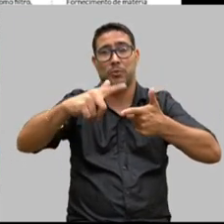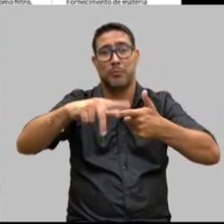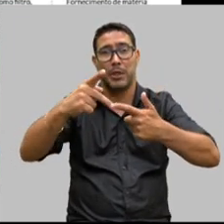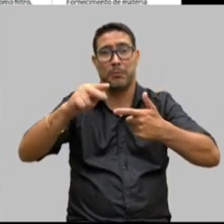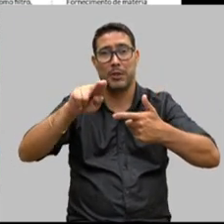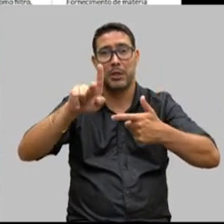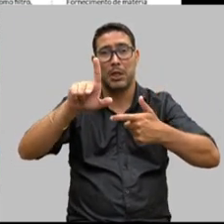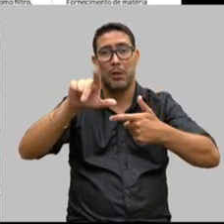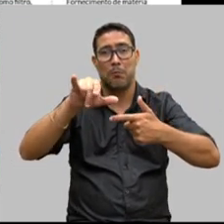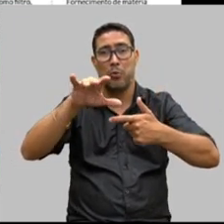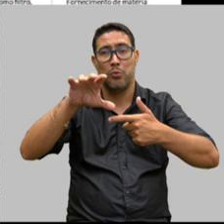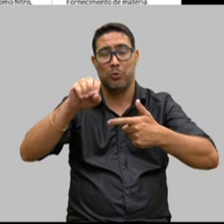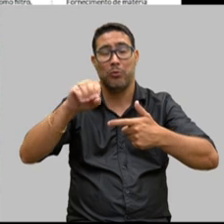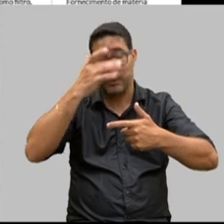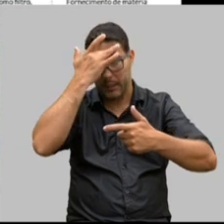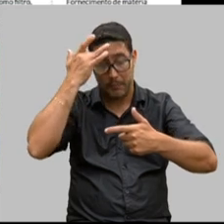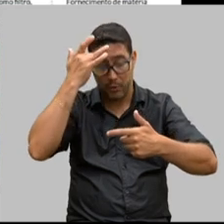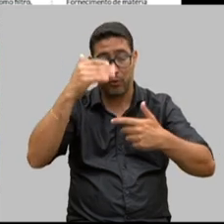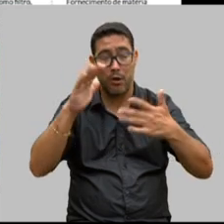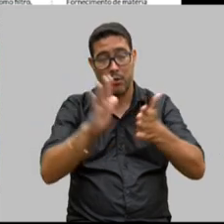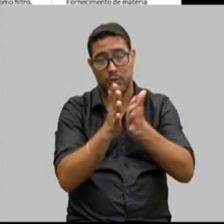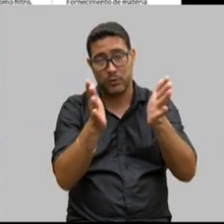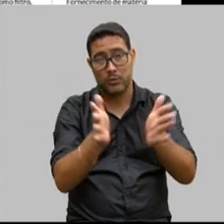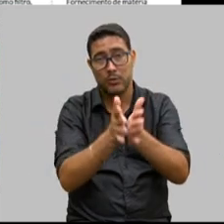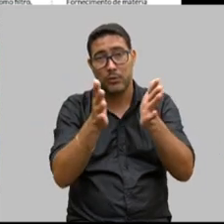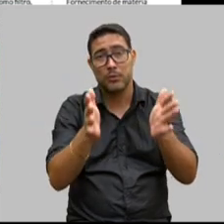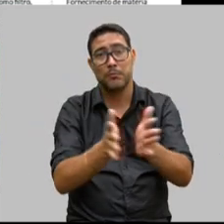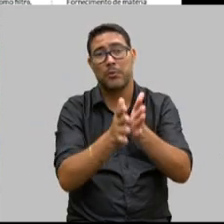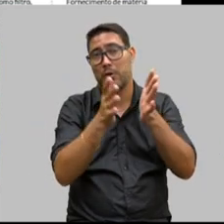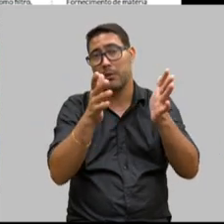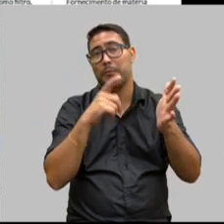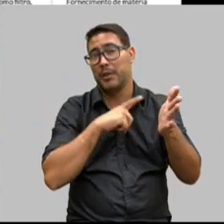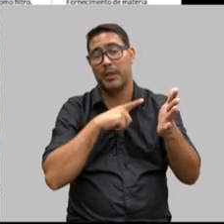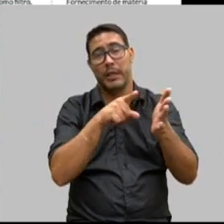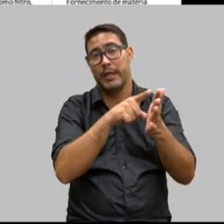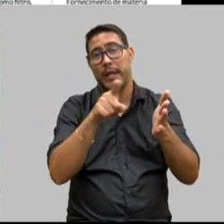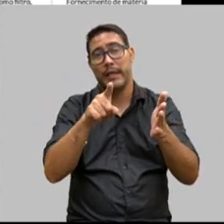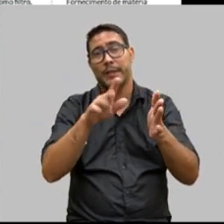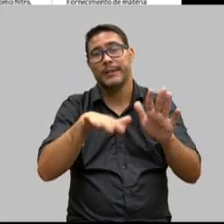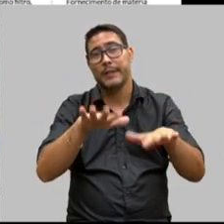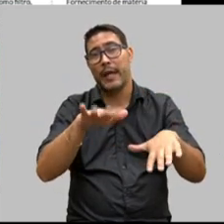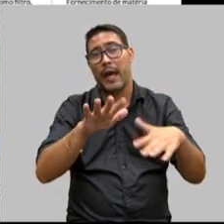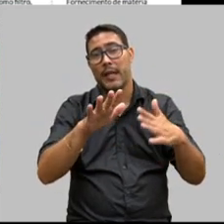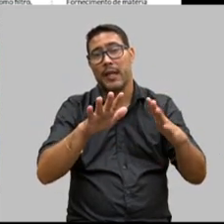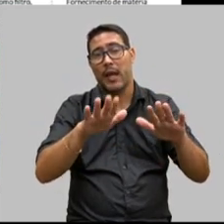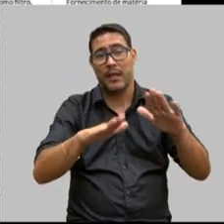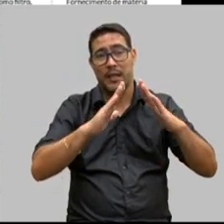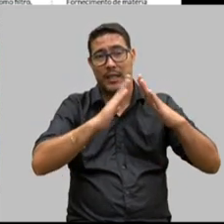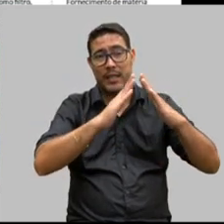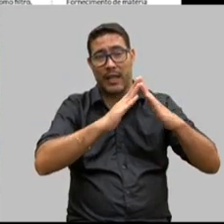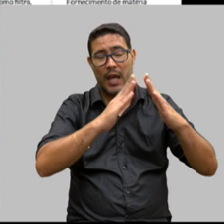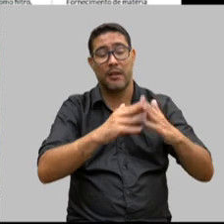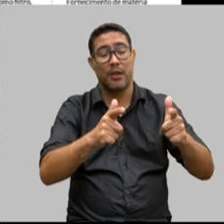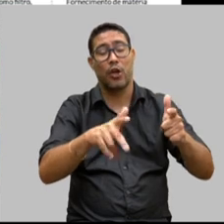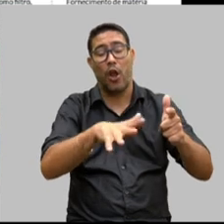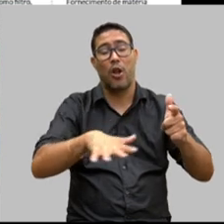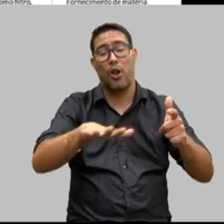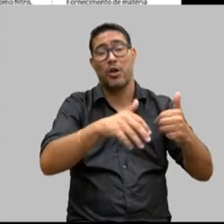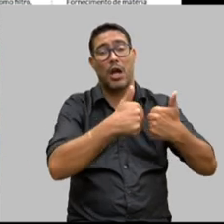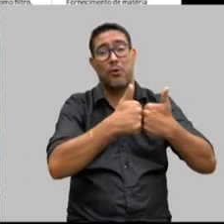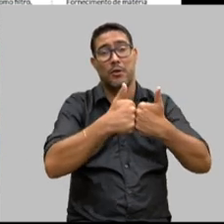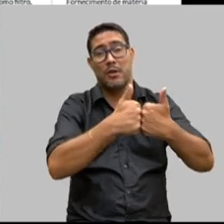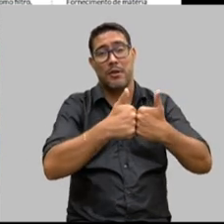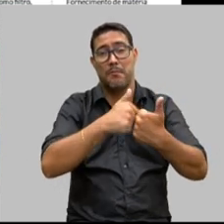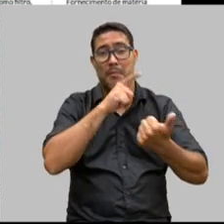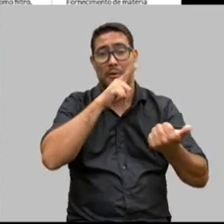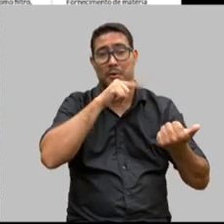privilegiados economicamente não têm condições de ter suas residências em regiões seguras. Colocam, muitas